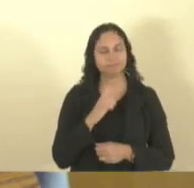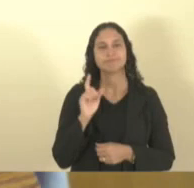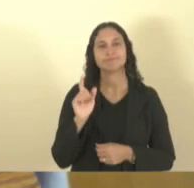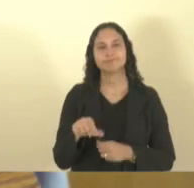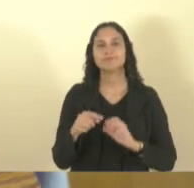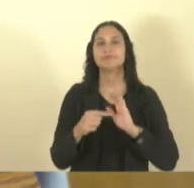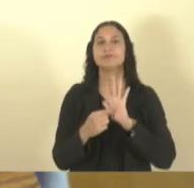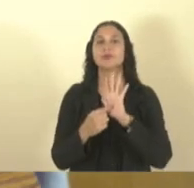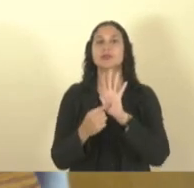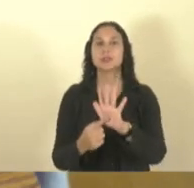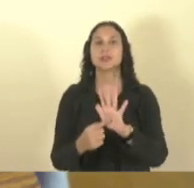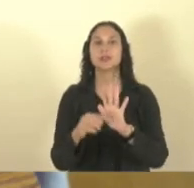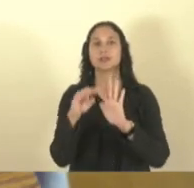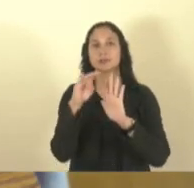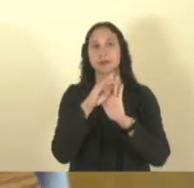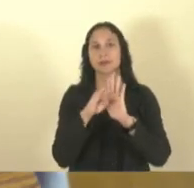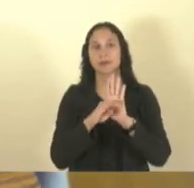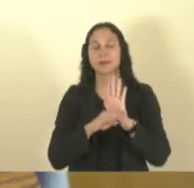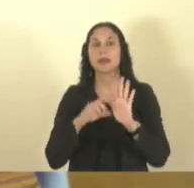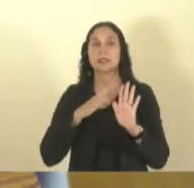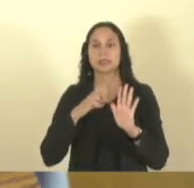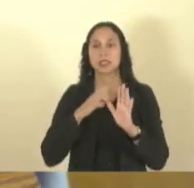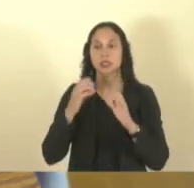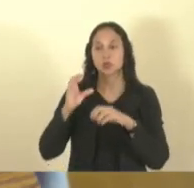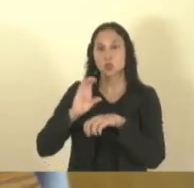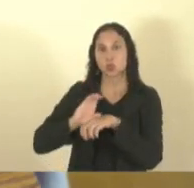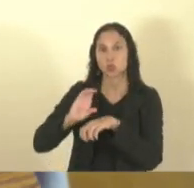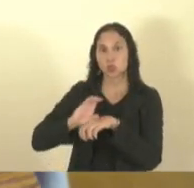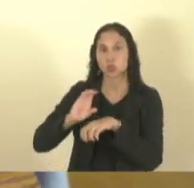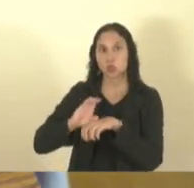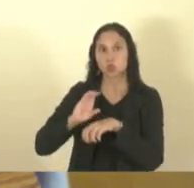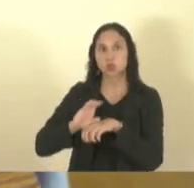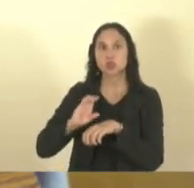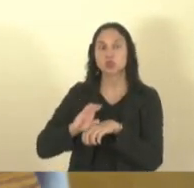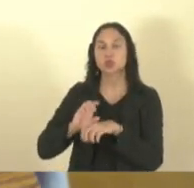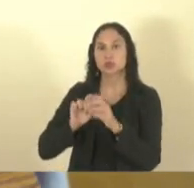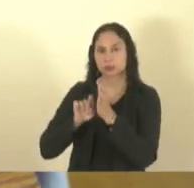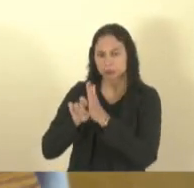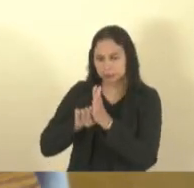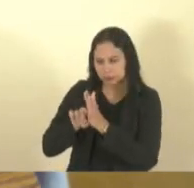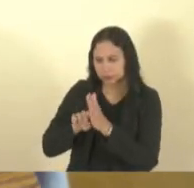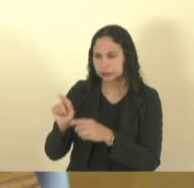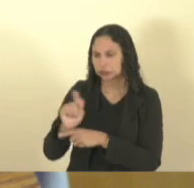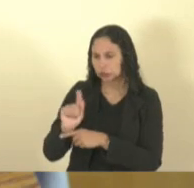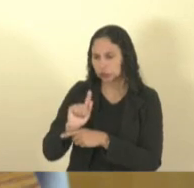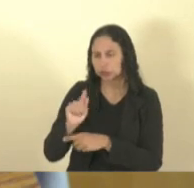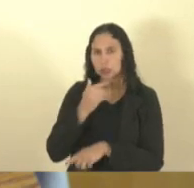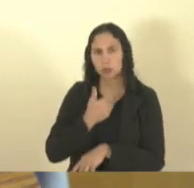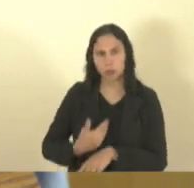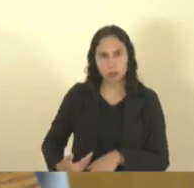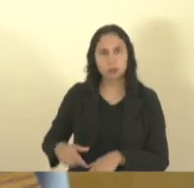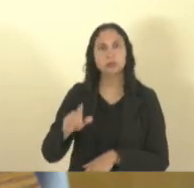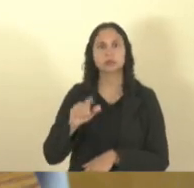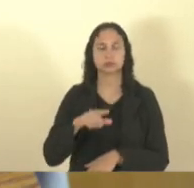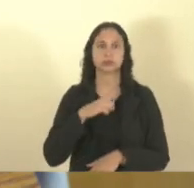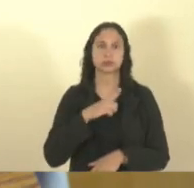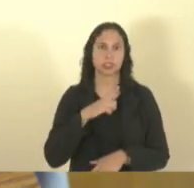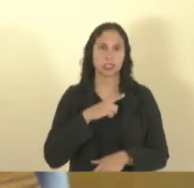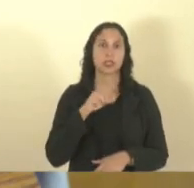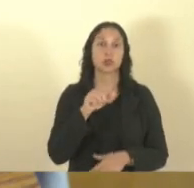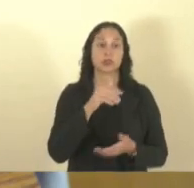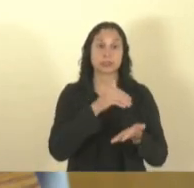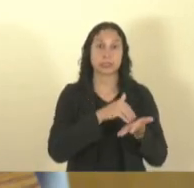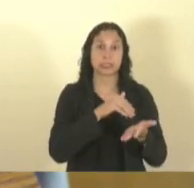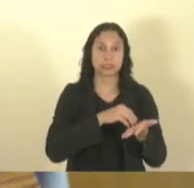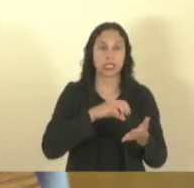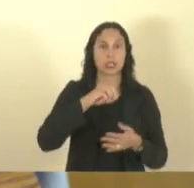aí, recentemente a gente teve um curso de especialização em gestão pública promovido aí pela CEGE, secretário